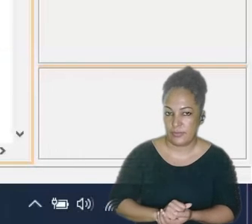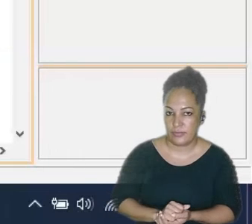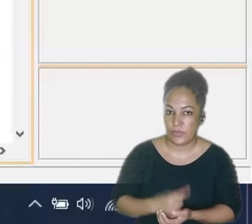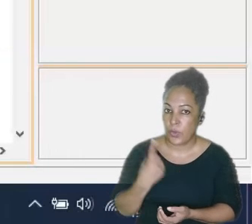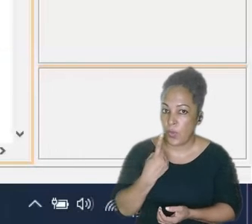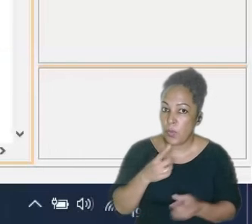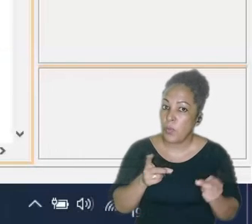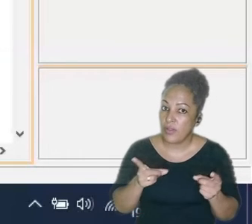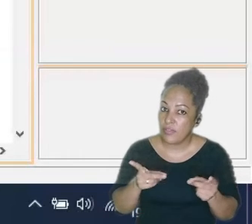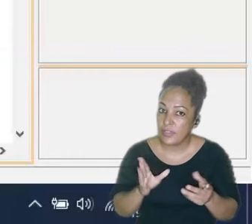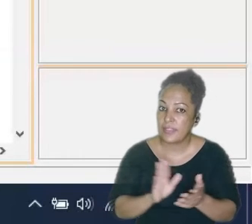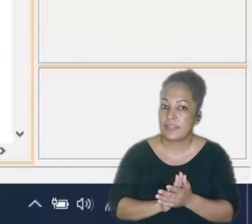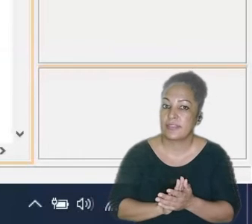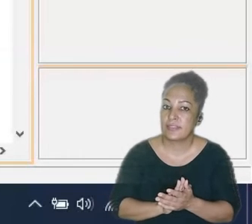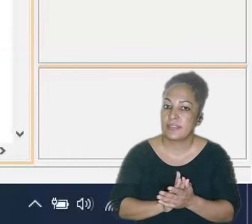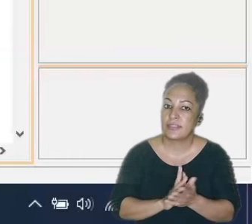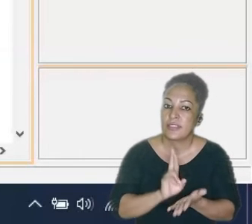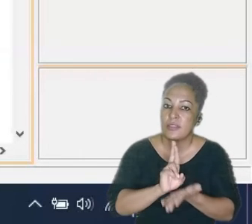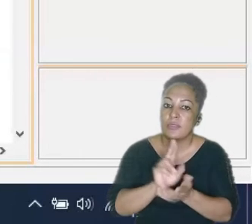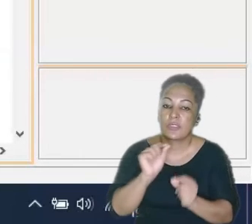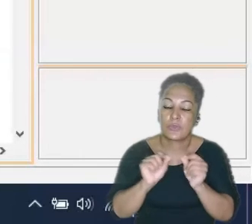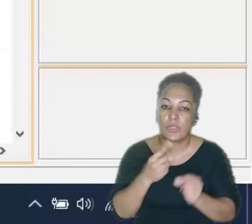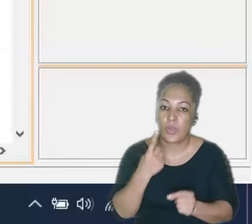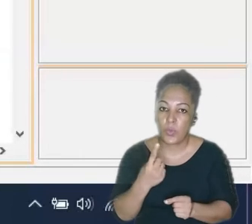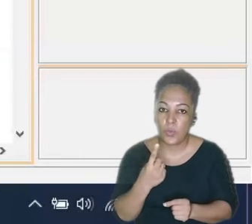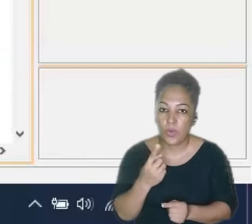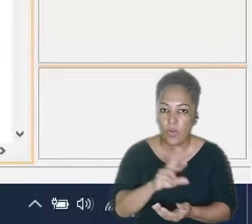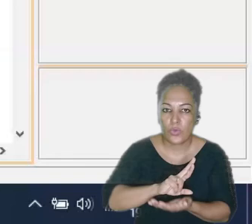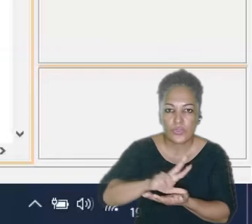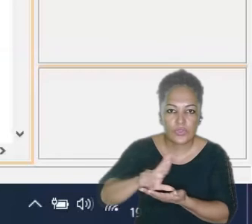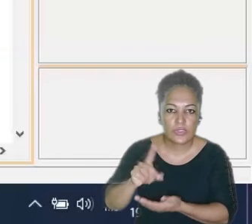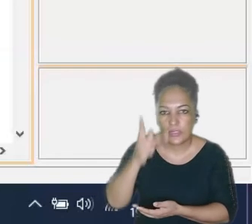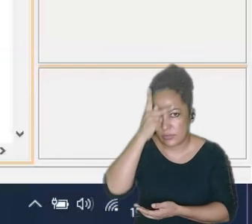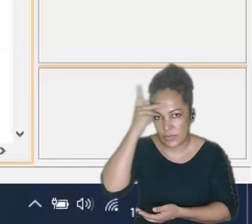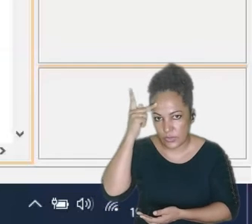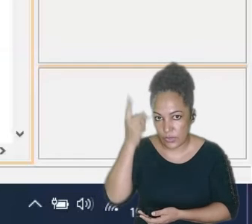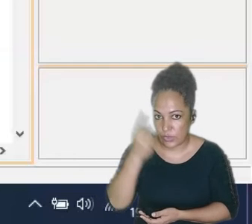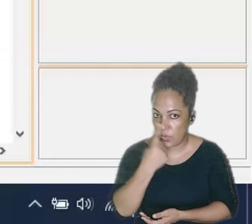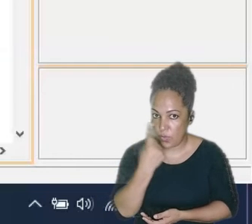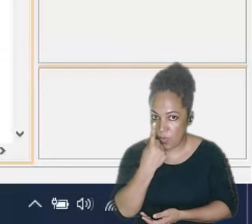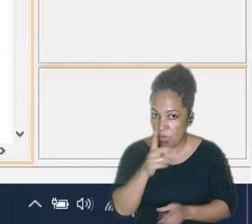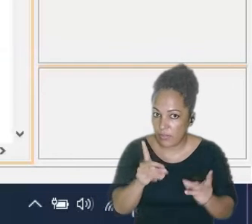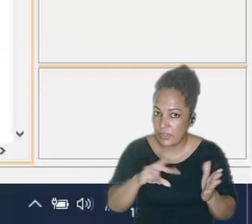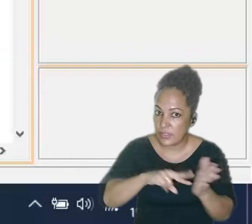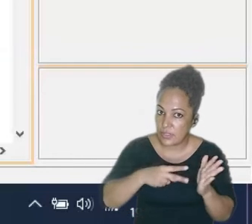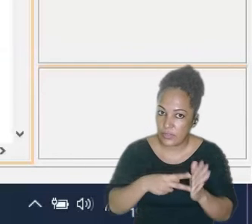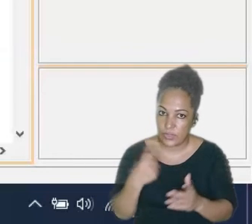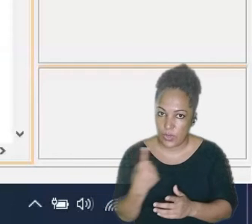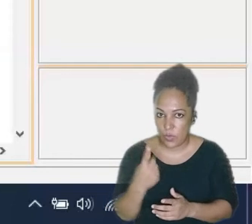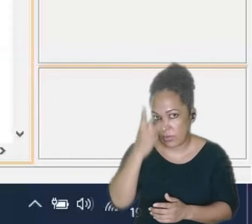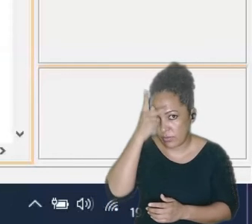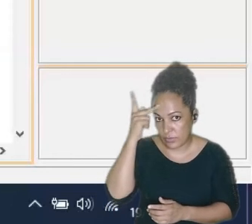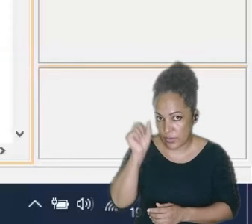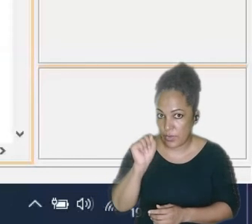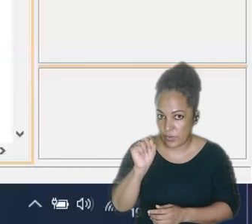Número 32. Uma venda está relacionada a um ou muitos passageiros? A um passageiro. Uma venda,